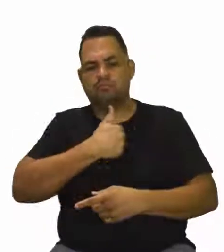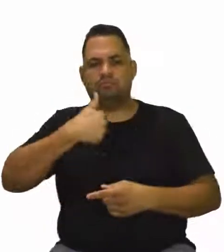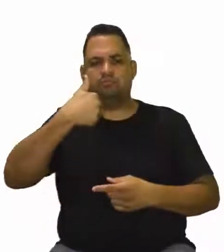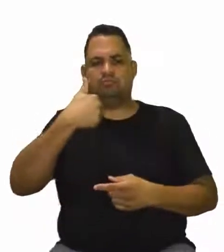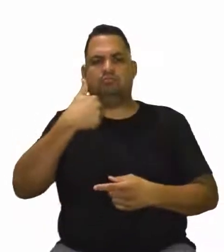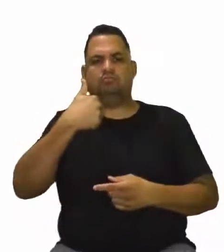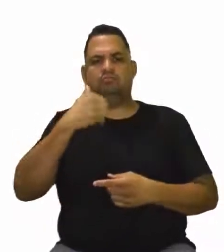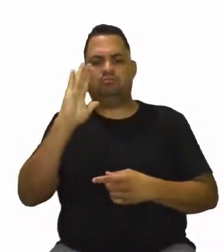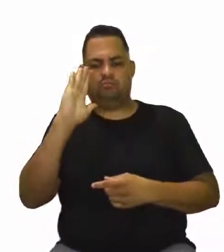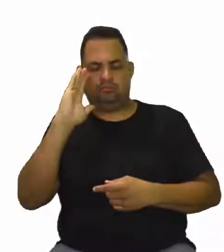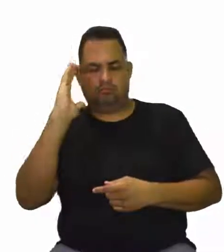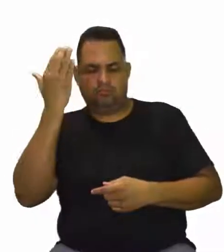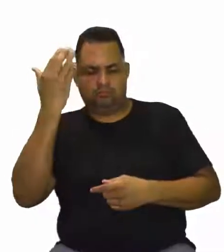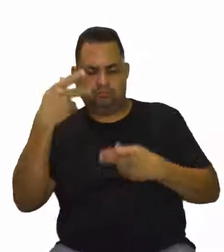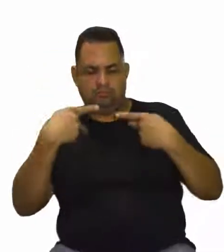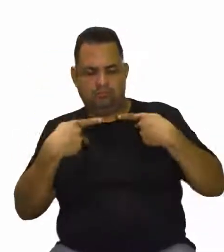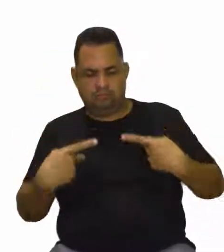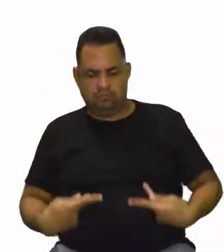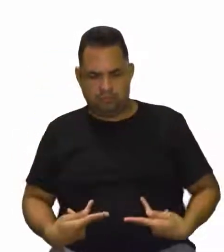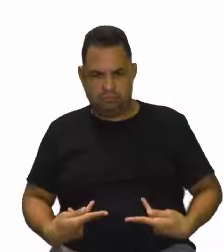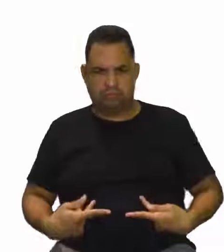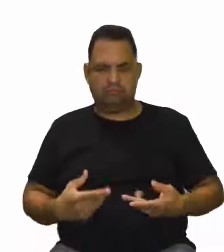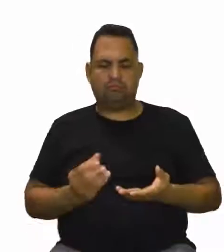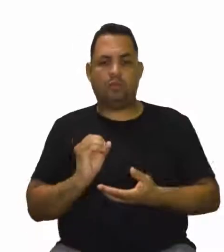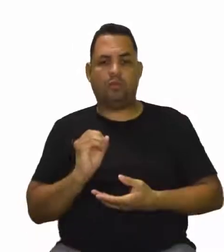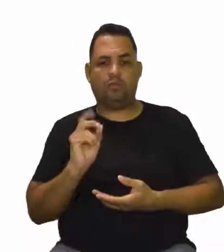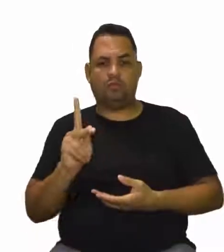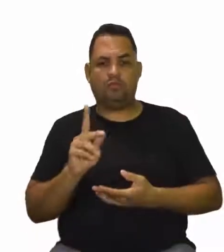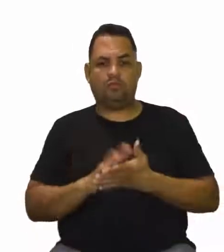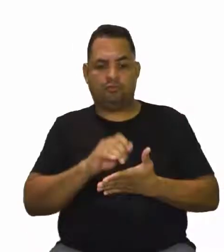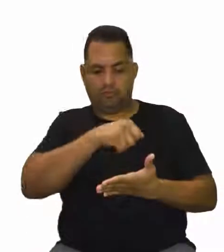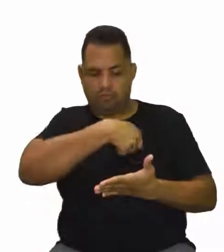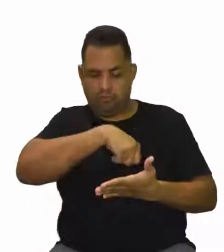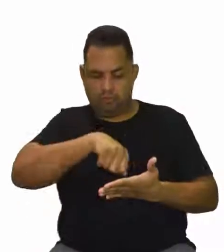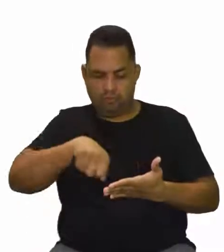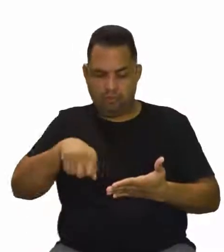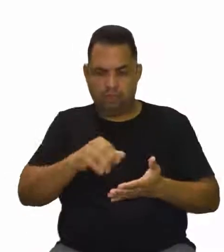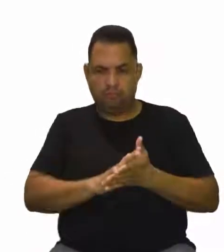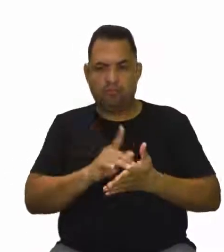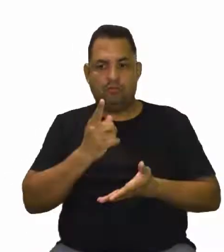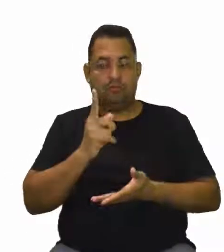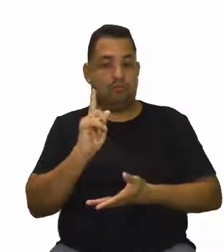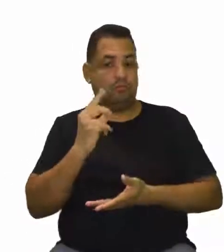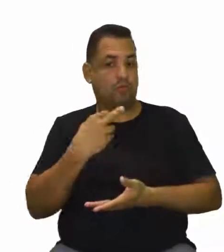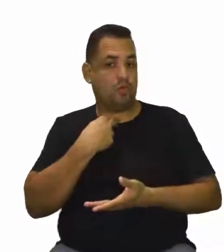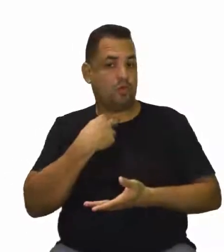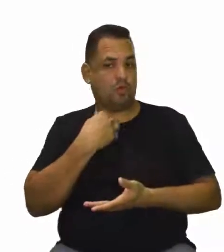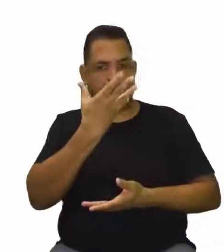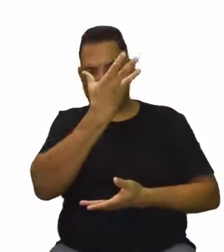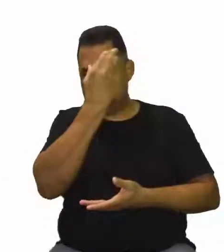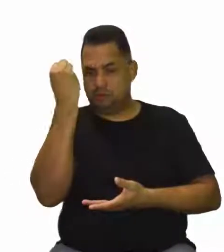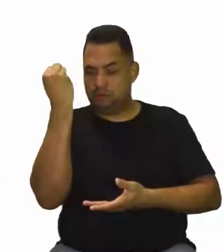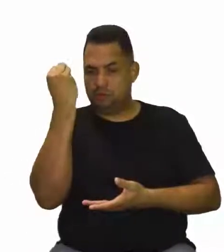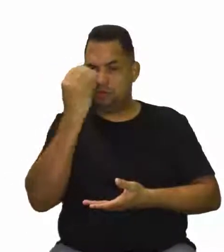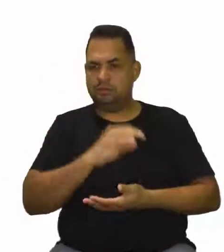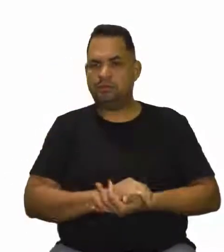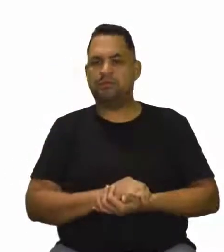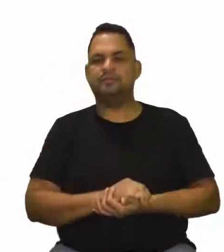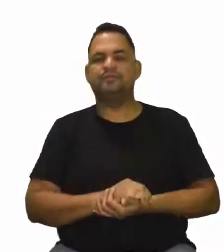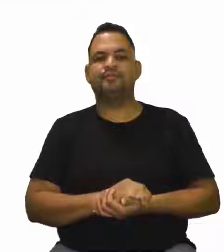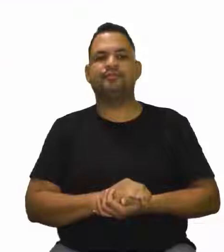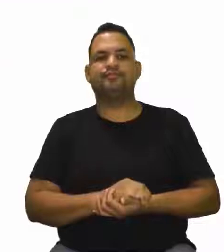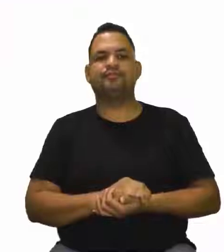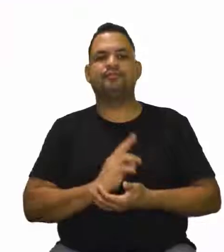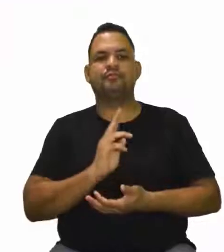melhorar as capacidades físicas, ok? Então, anota aí para você não perder essa informação.